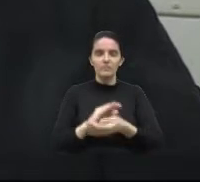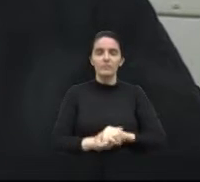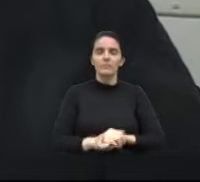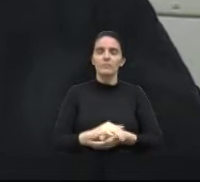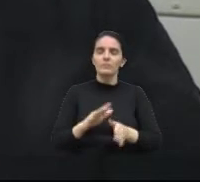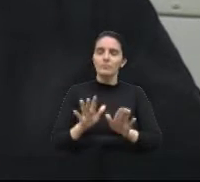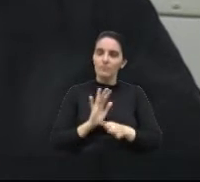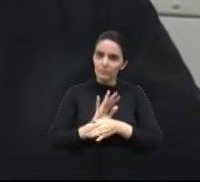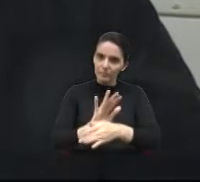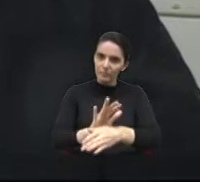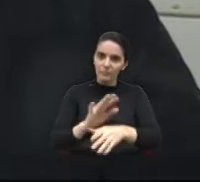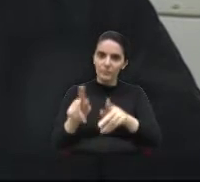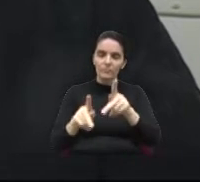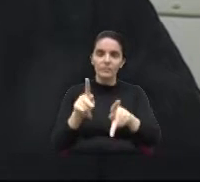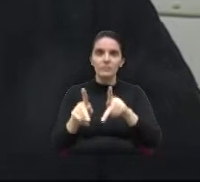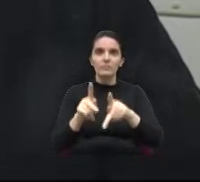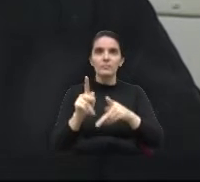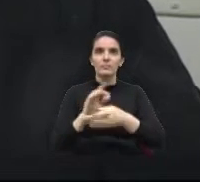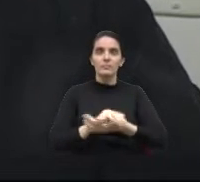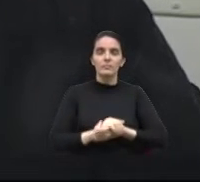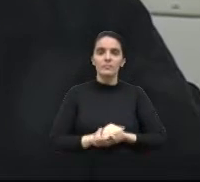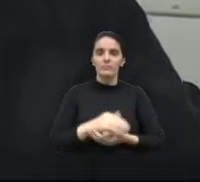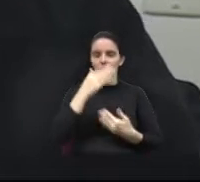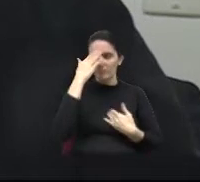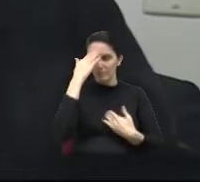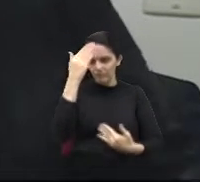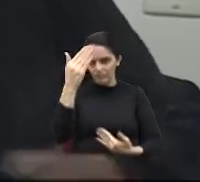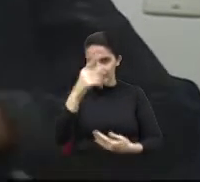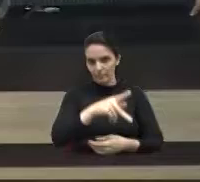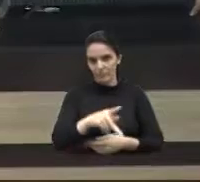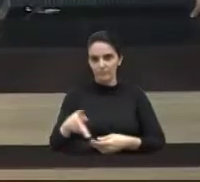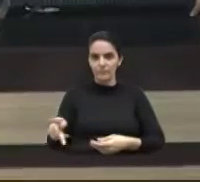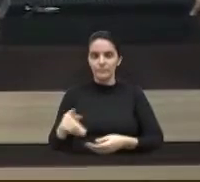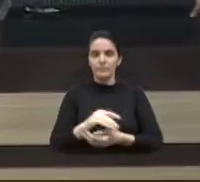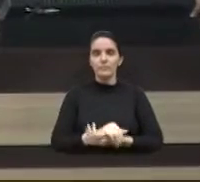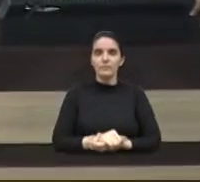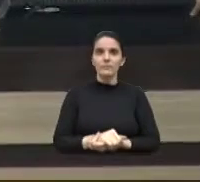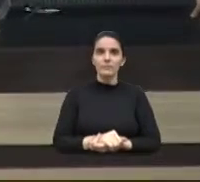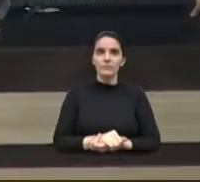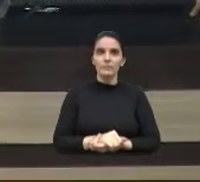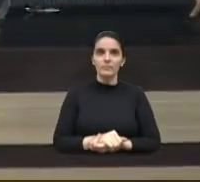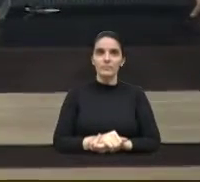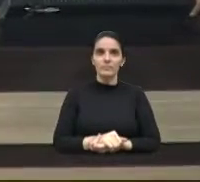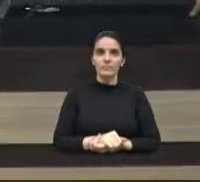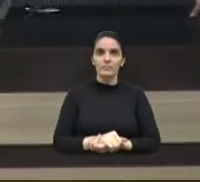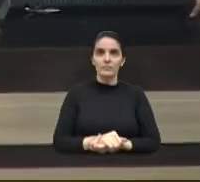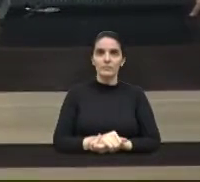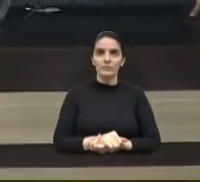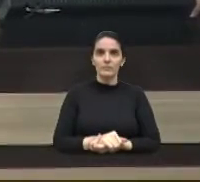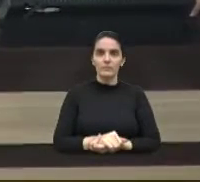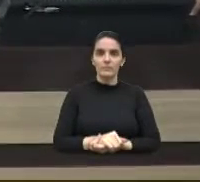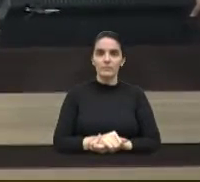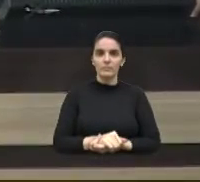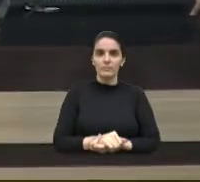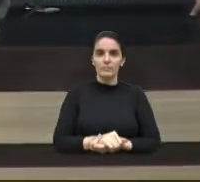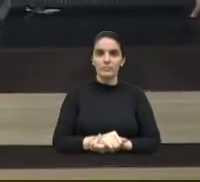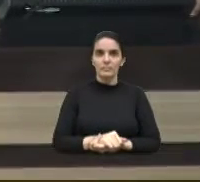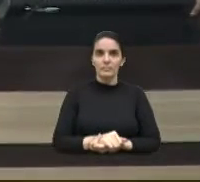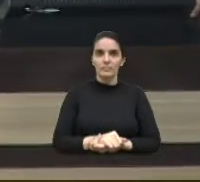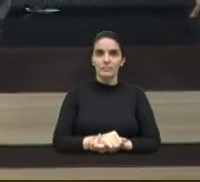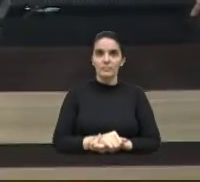a população nesses termos. Muito obrigado, senhor presidente. Presidente, Questão de ordem só, senhor presidente,